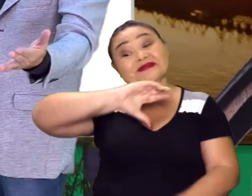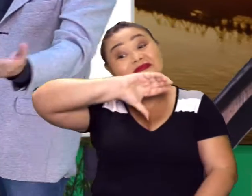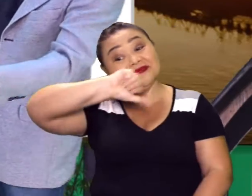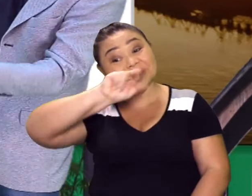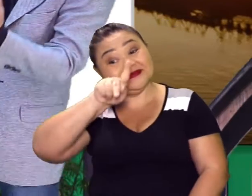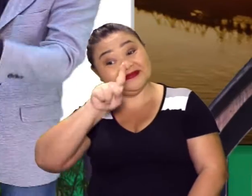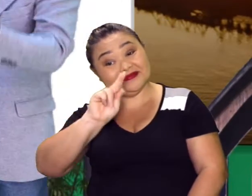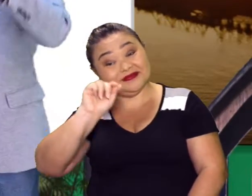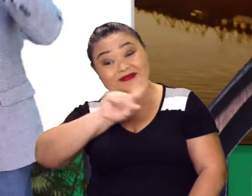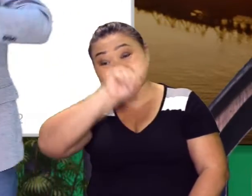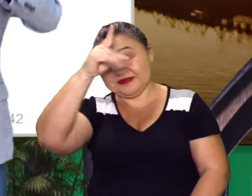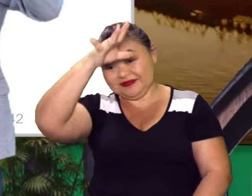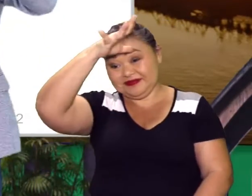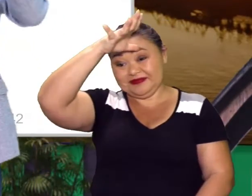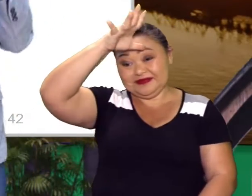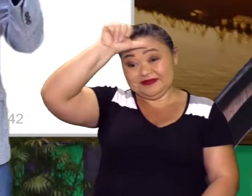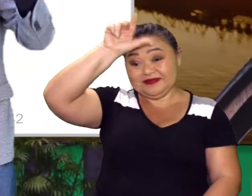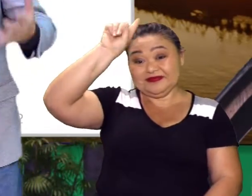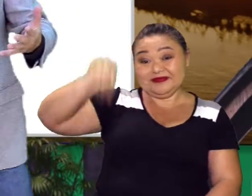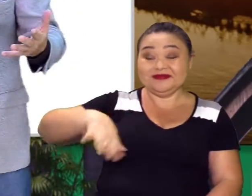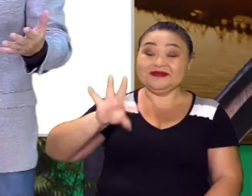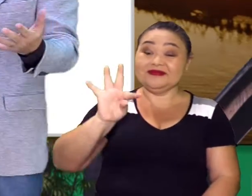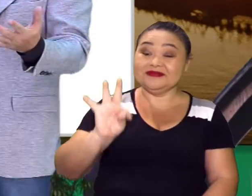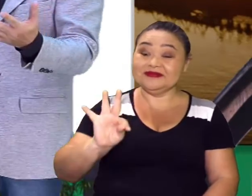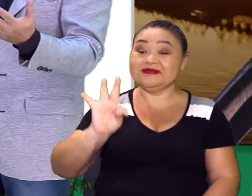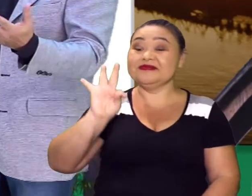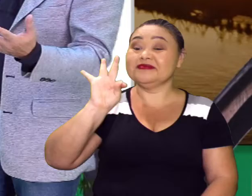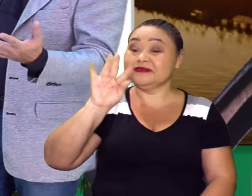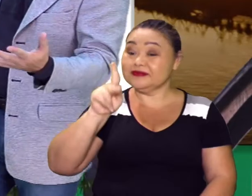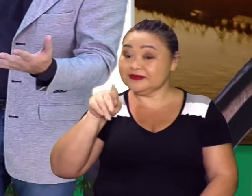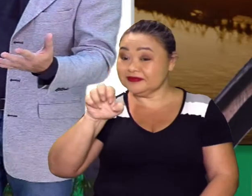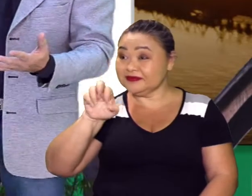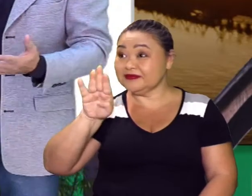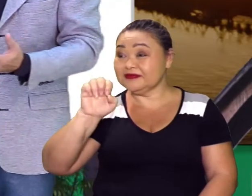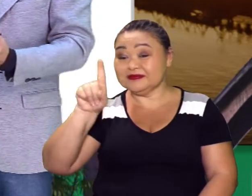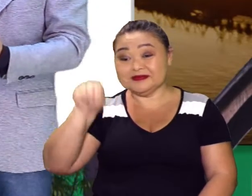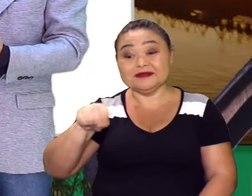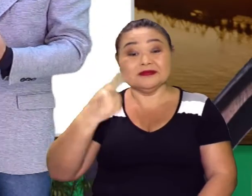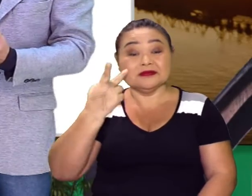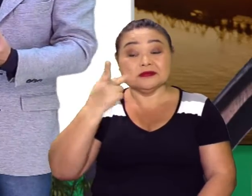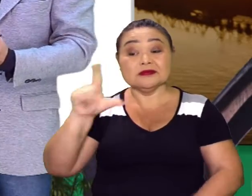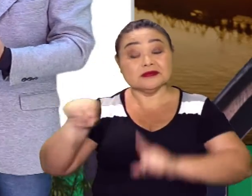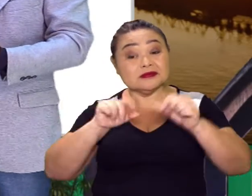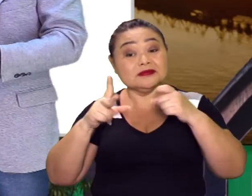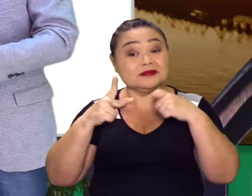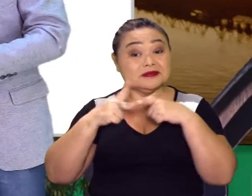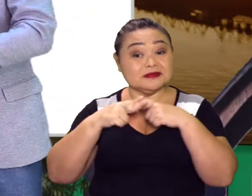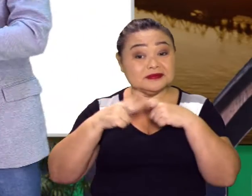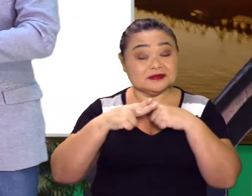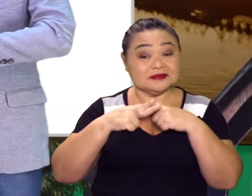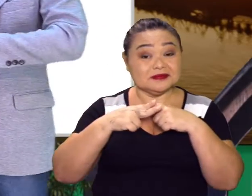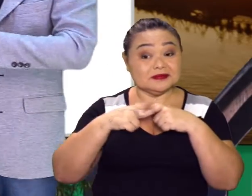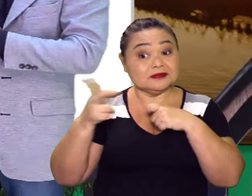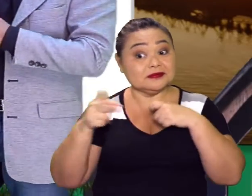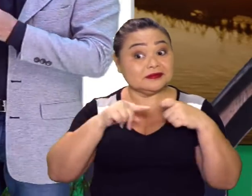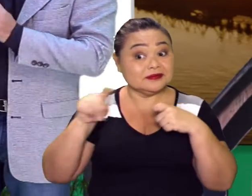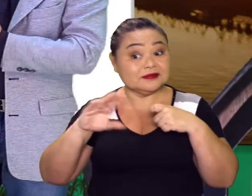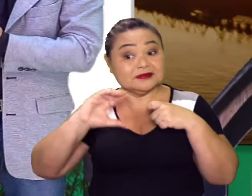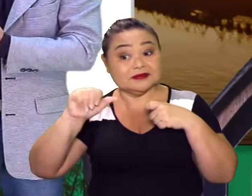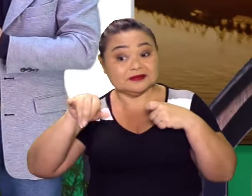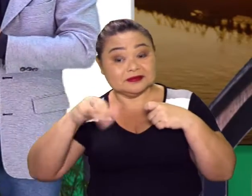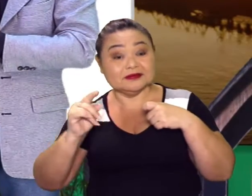cajá. Só que lá no Amazonas é taperebá. Tá certo. É isso? Tu prefere taperebá, cajá ou